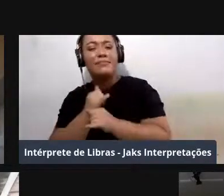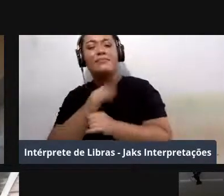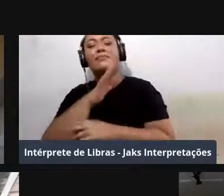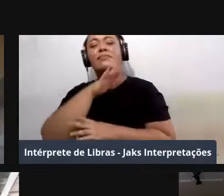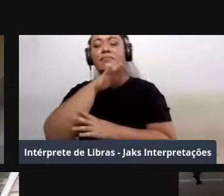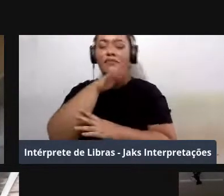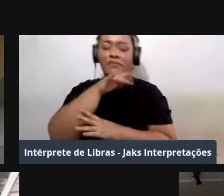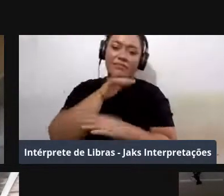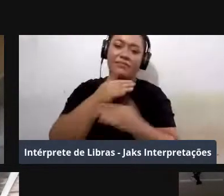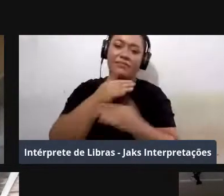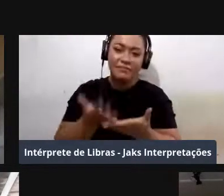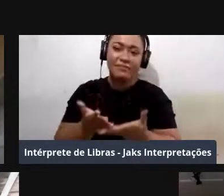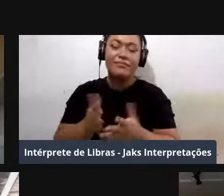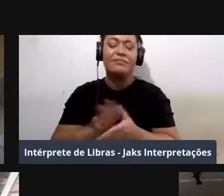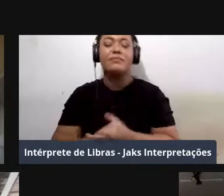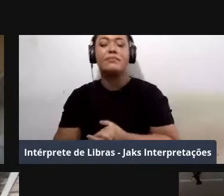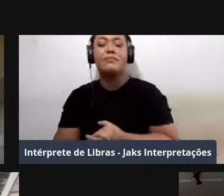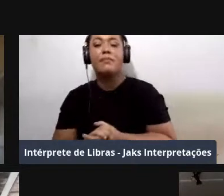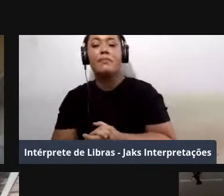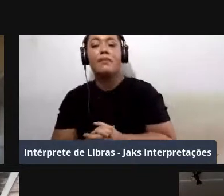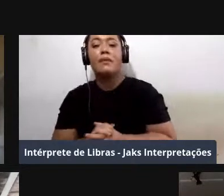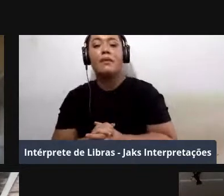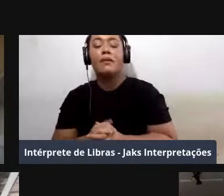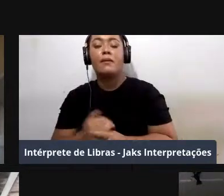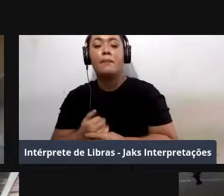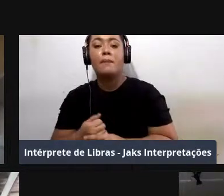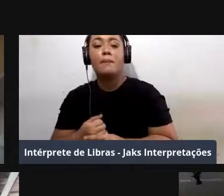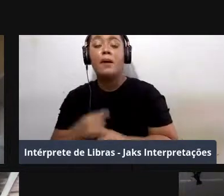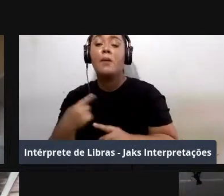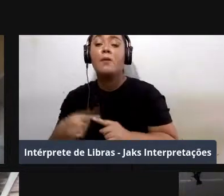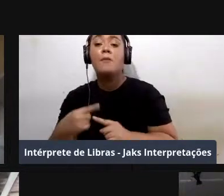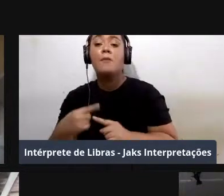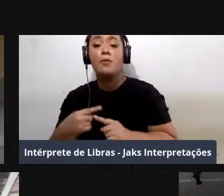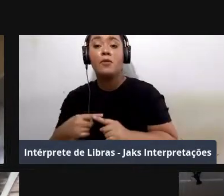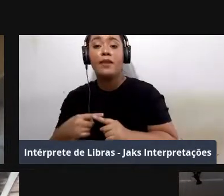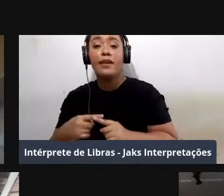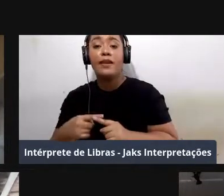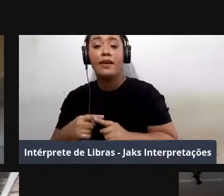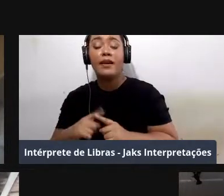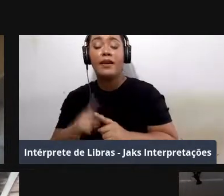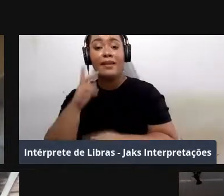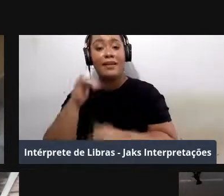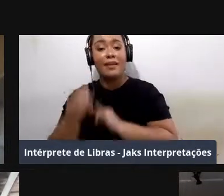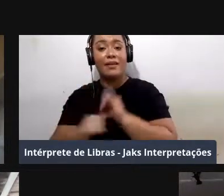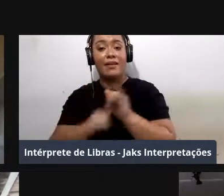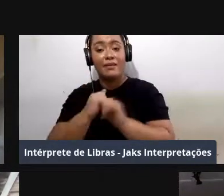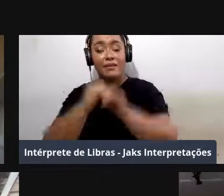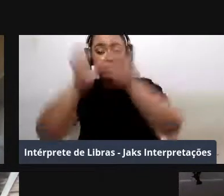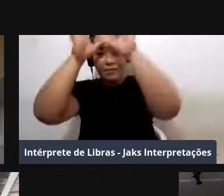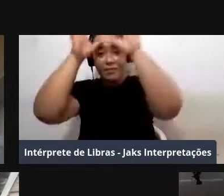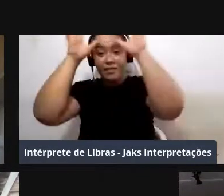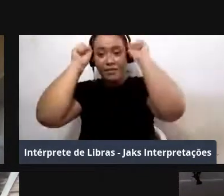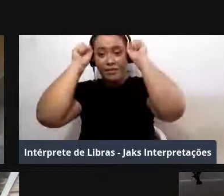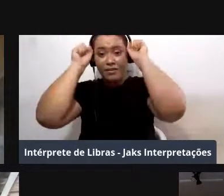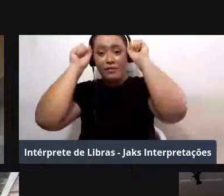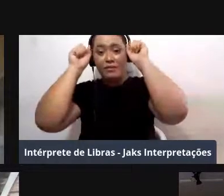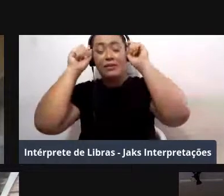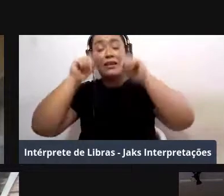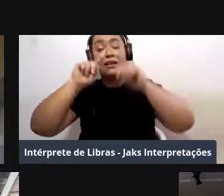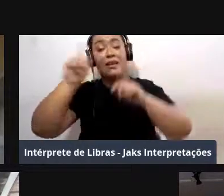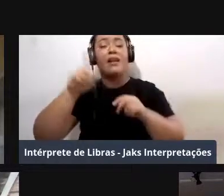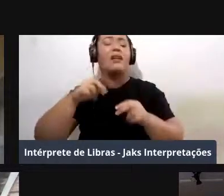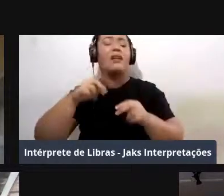partida, fatiada, recortada, porque a conexão em diversos universos não é